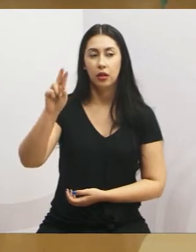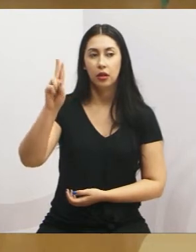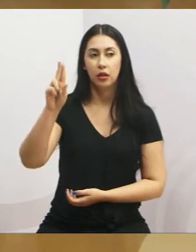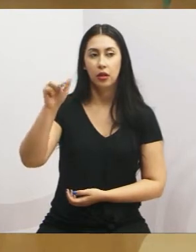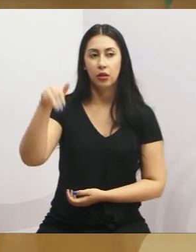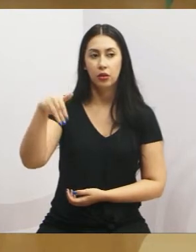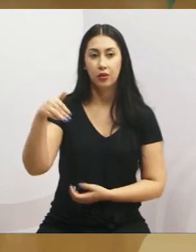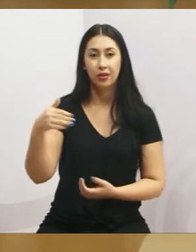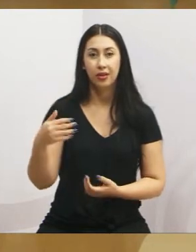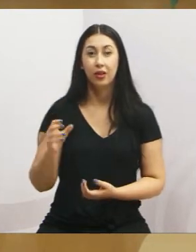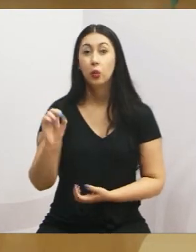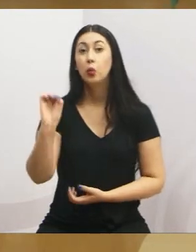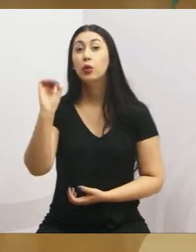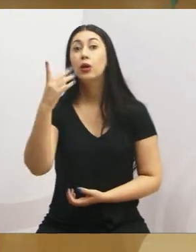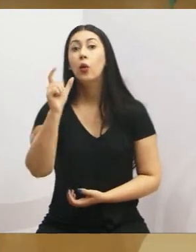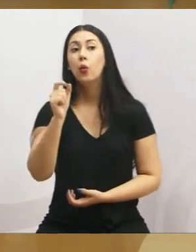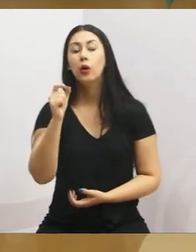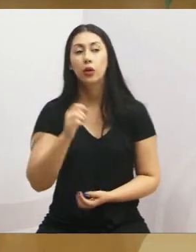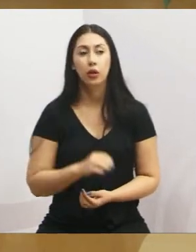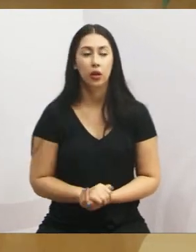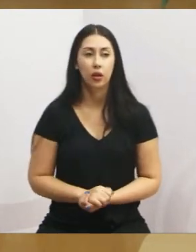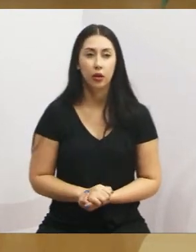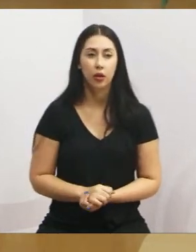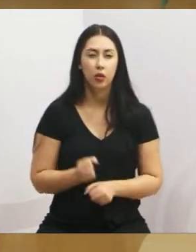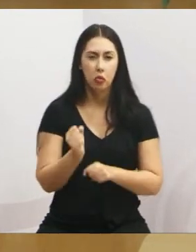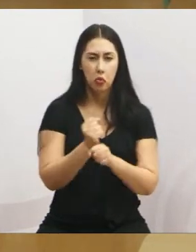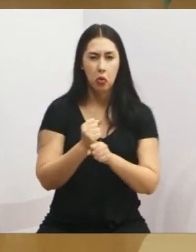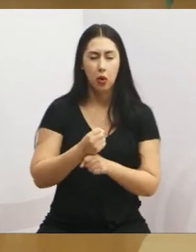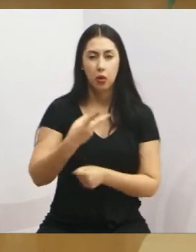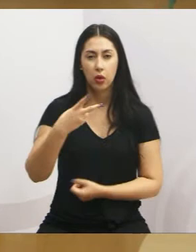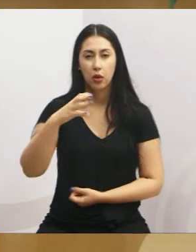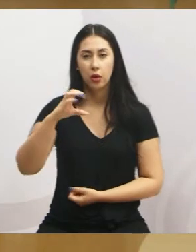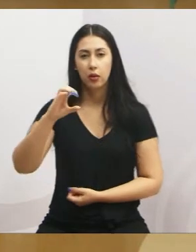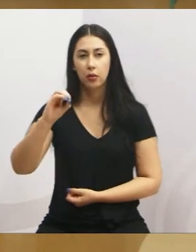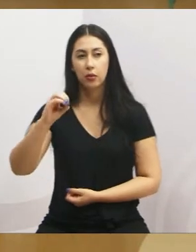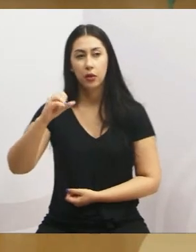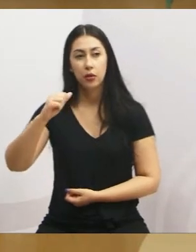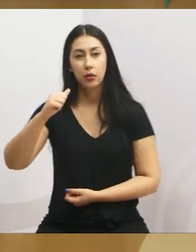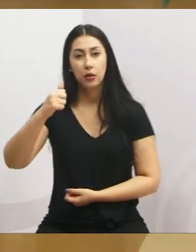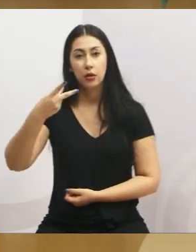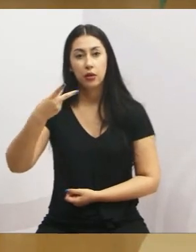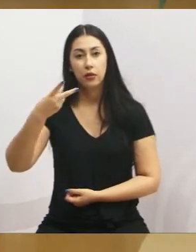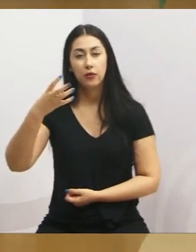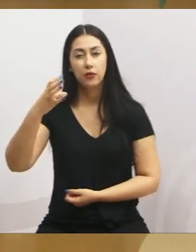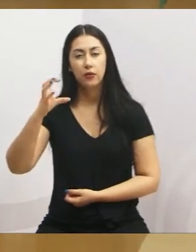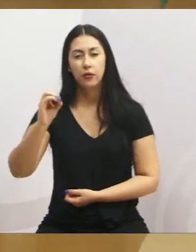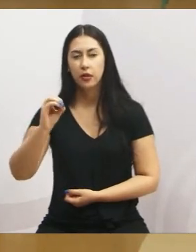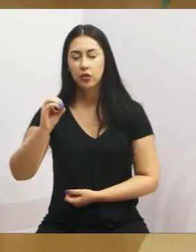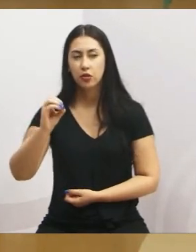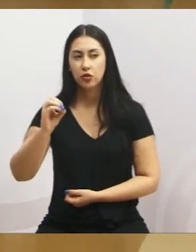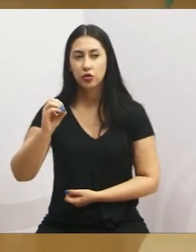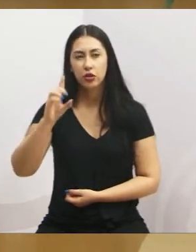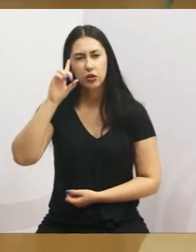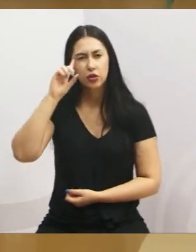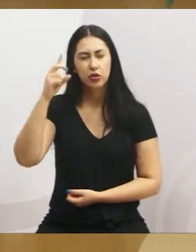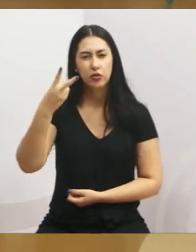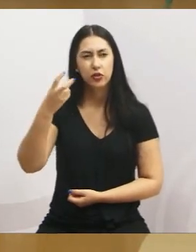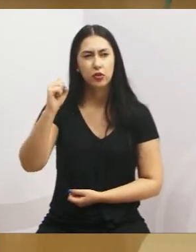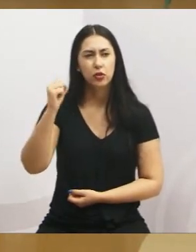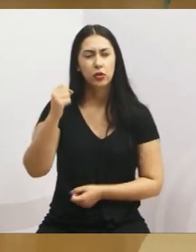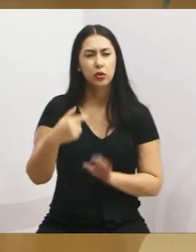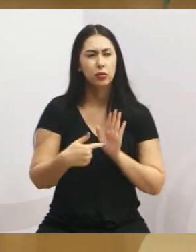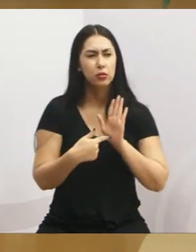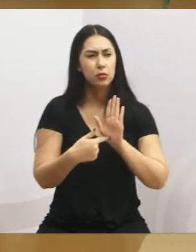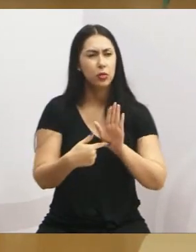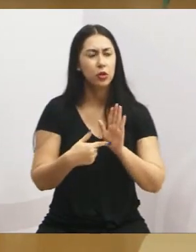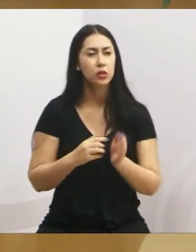que teve a guarita em 2019, 2020, se eu não estiver enganado, dia 28, tem até na matéria